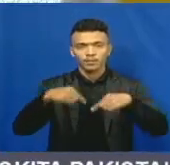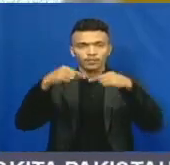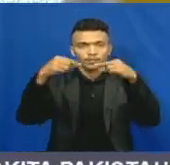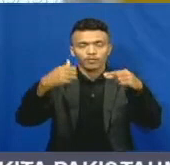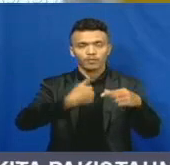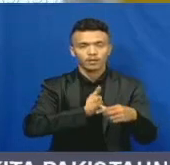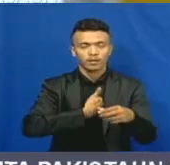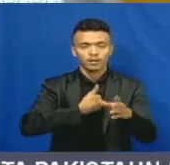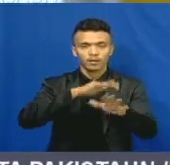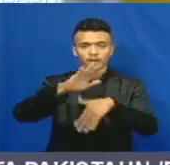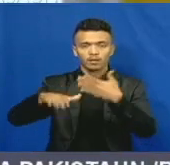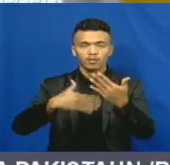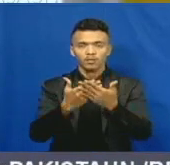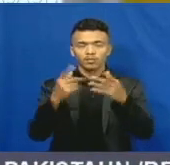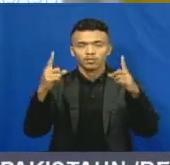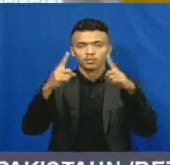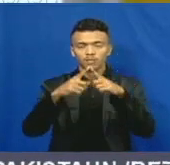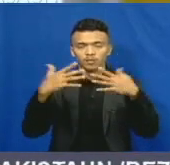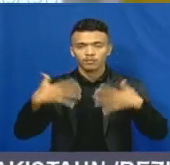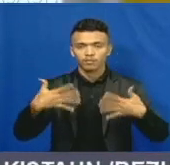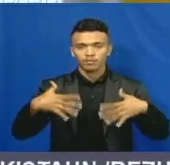antoma bafumu idane.